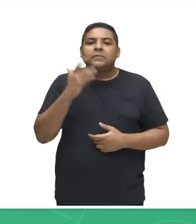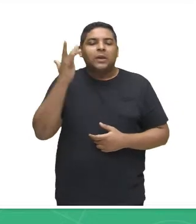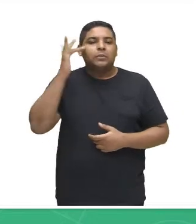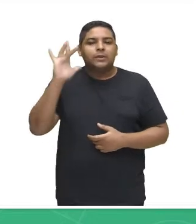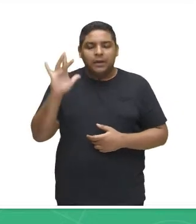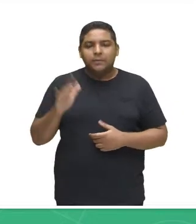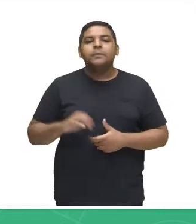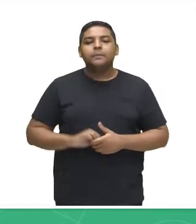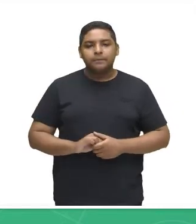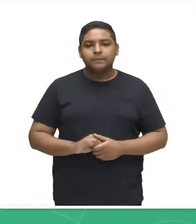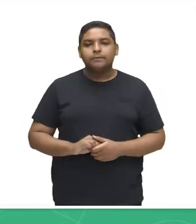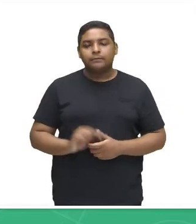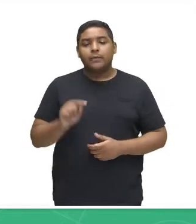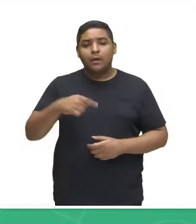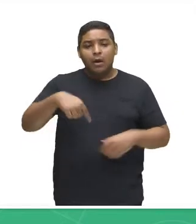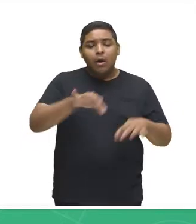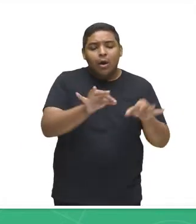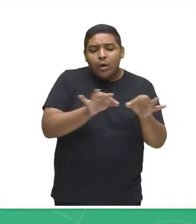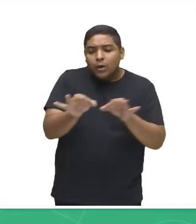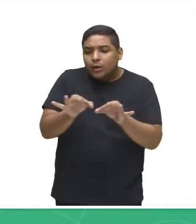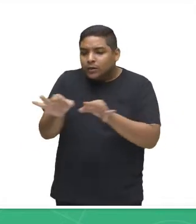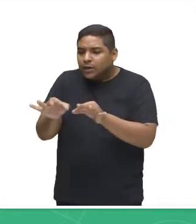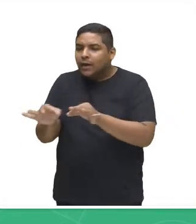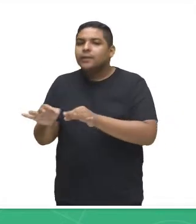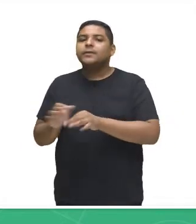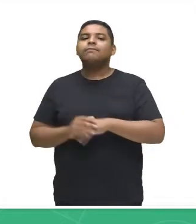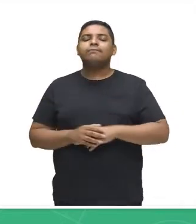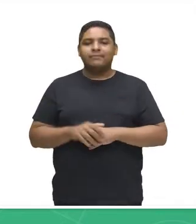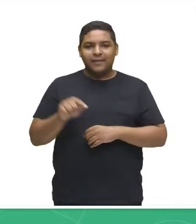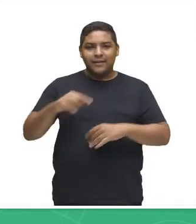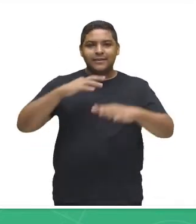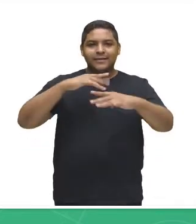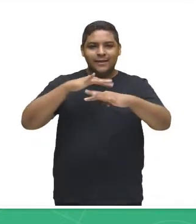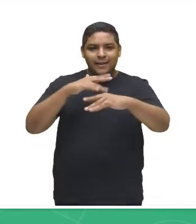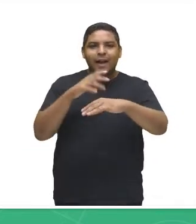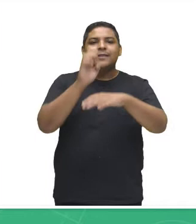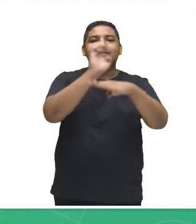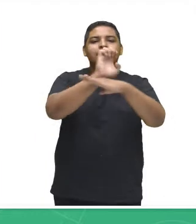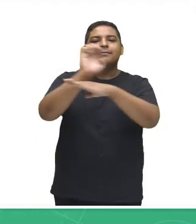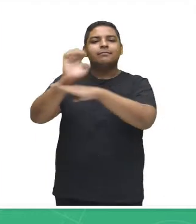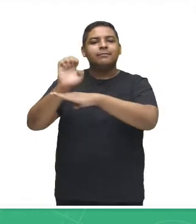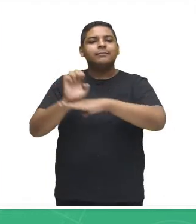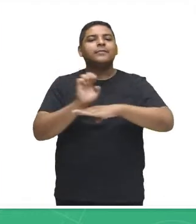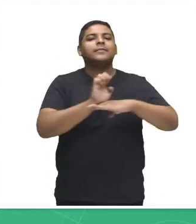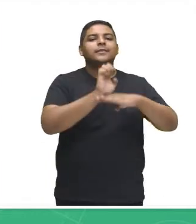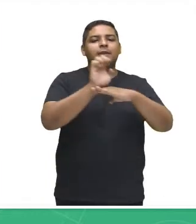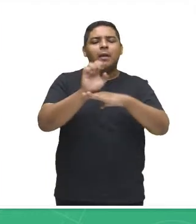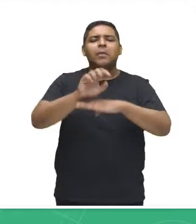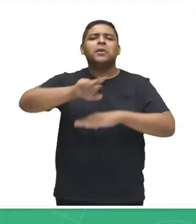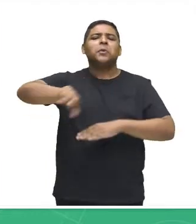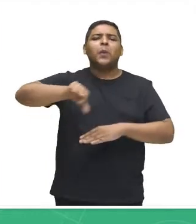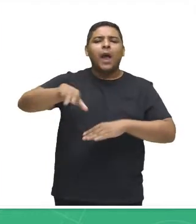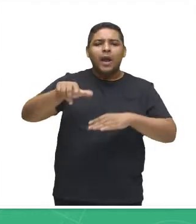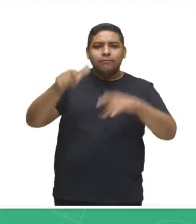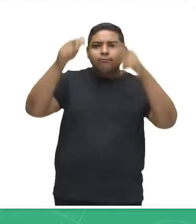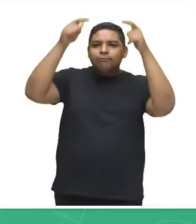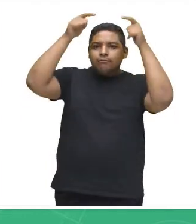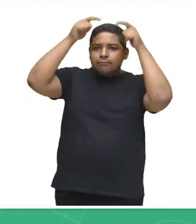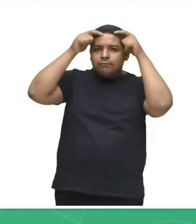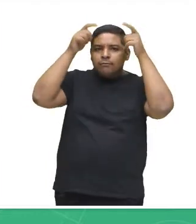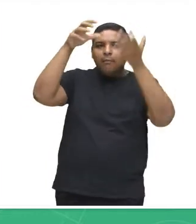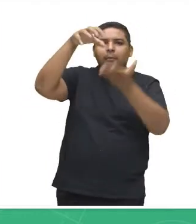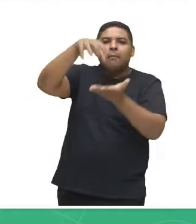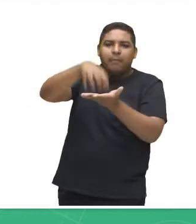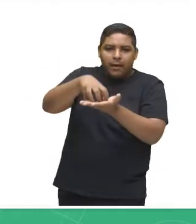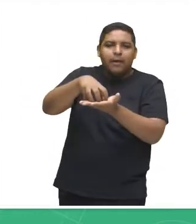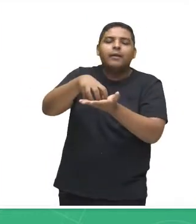eles estavam organizados em cidades-estados. Eles não eram propriamente um império, uma civilização, um grupo. Eles